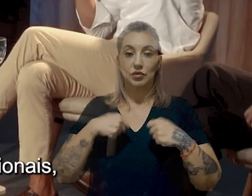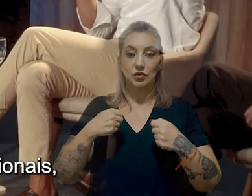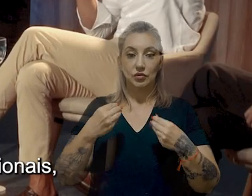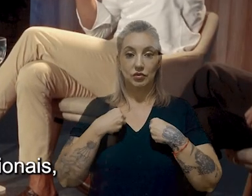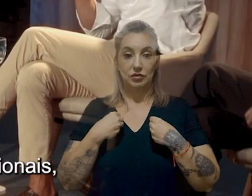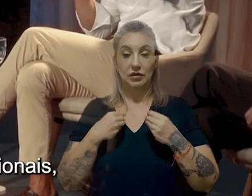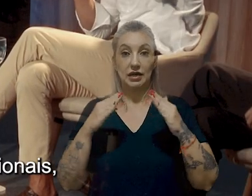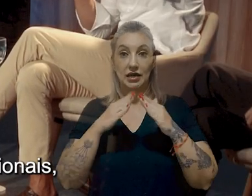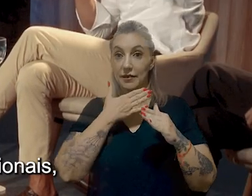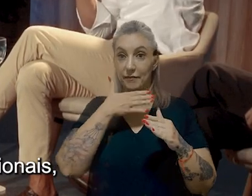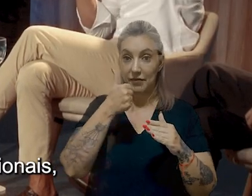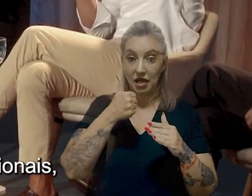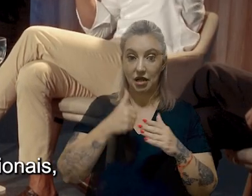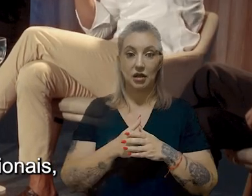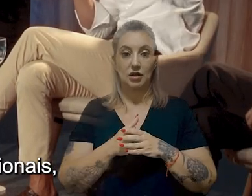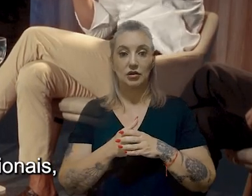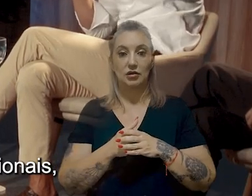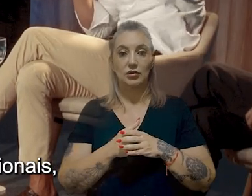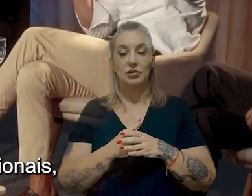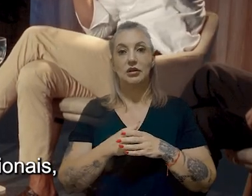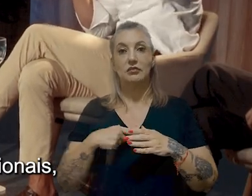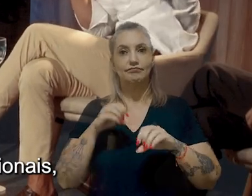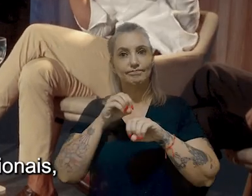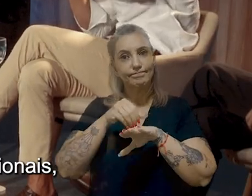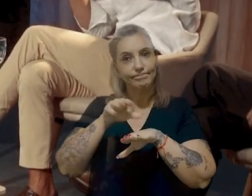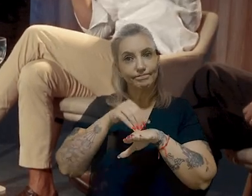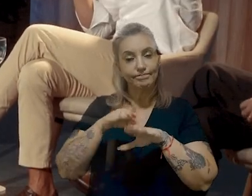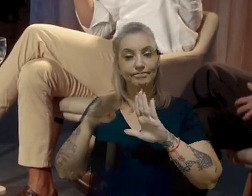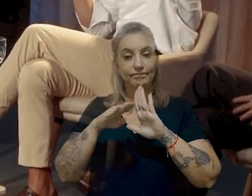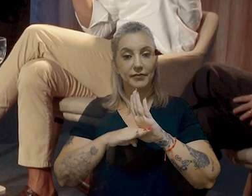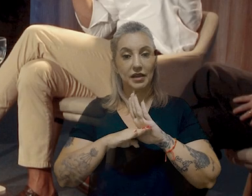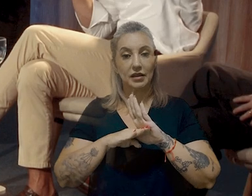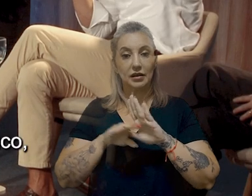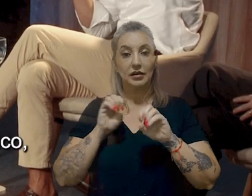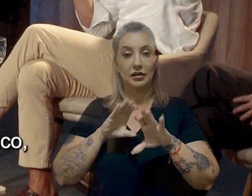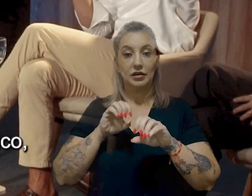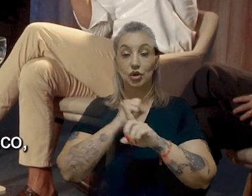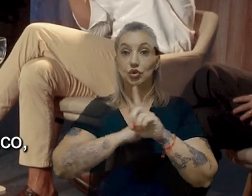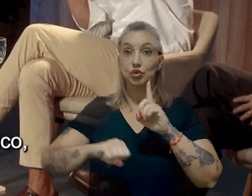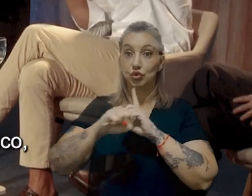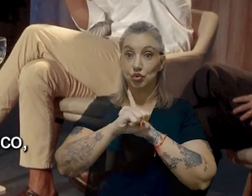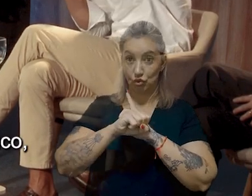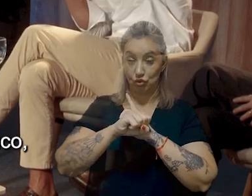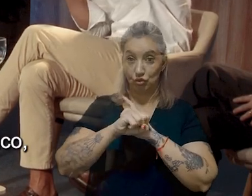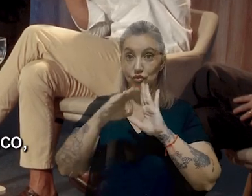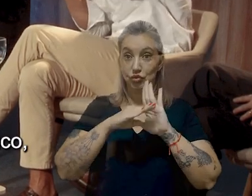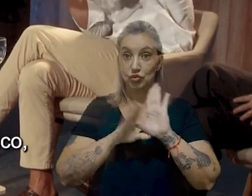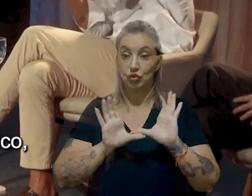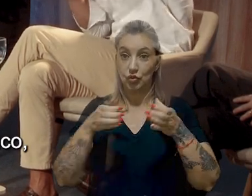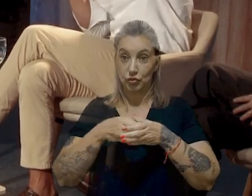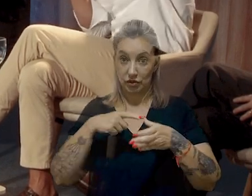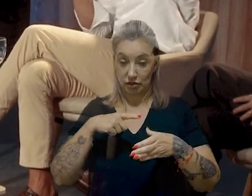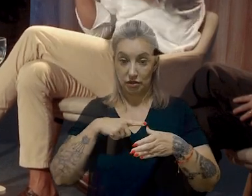hoje a gente já dá uma casa melhor eles entram nos Nossos programas educacionais eles passam a fazer parte de programas sociais que a Citro suc tem na